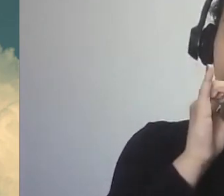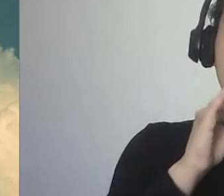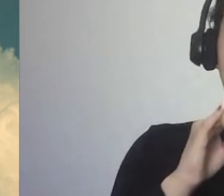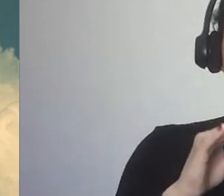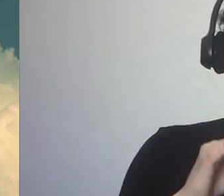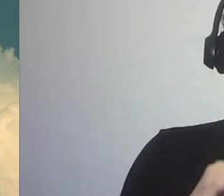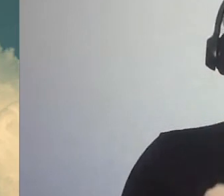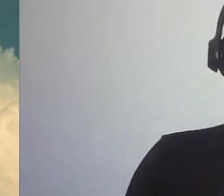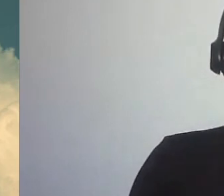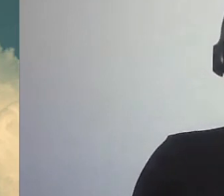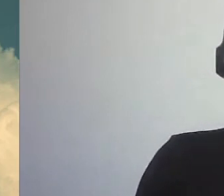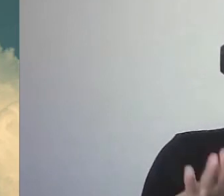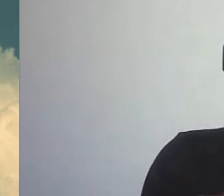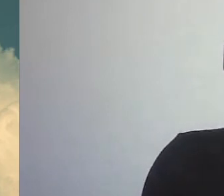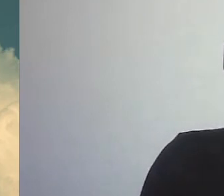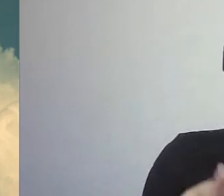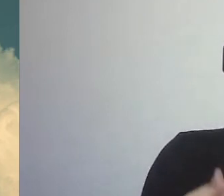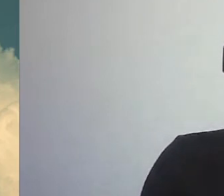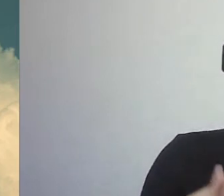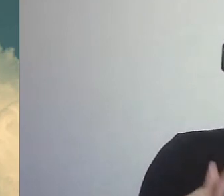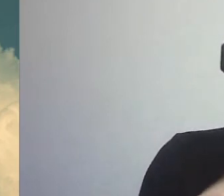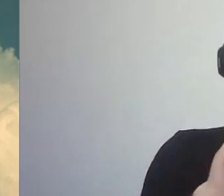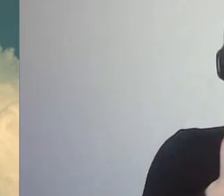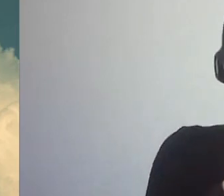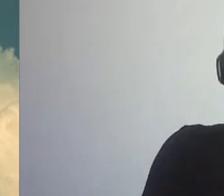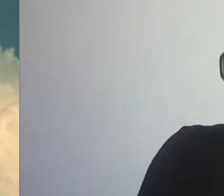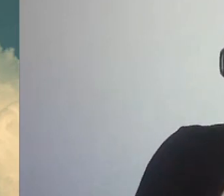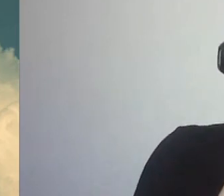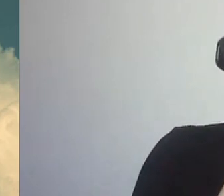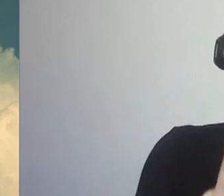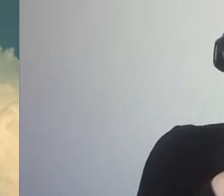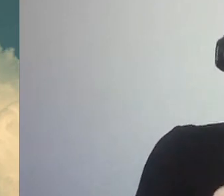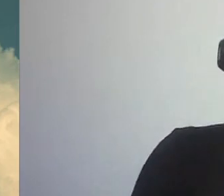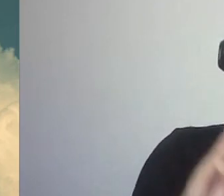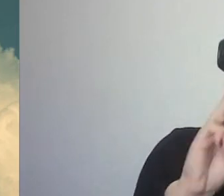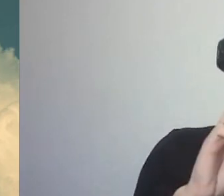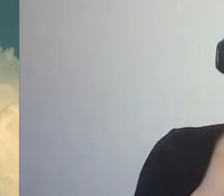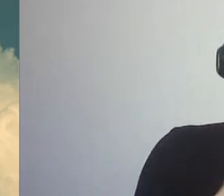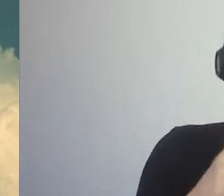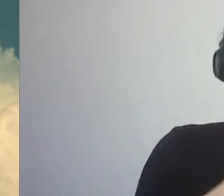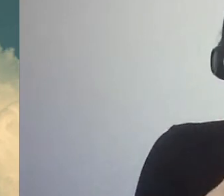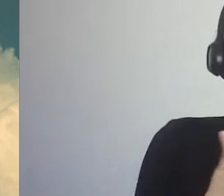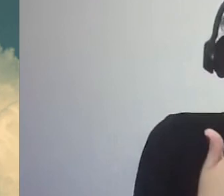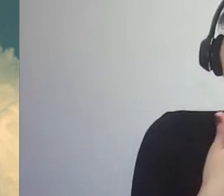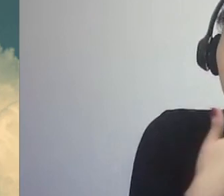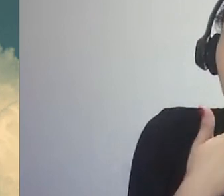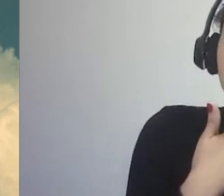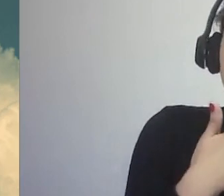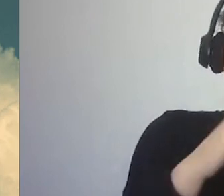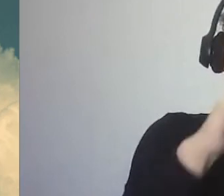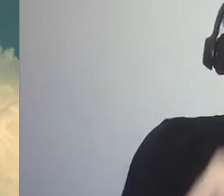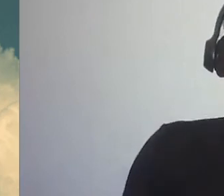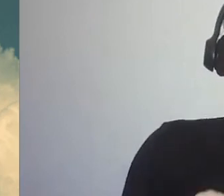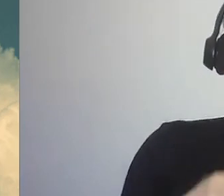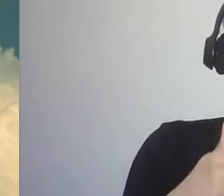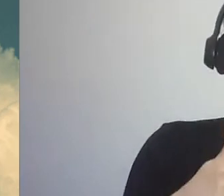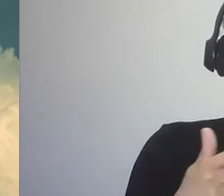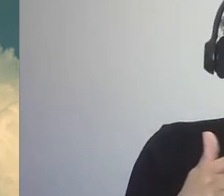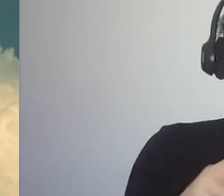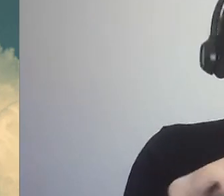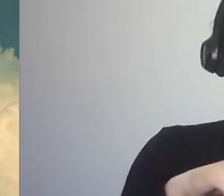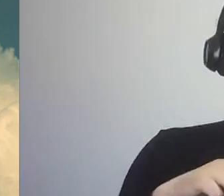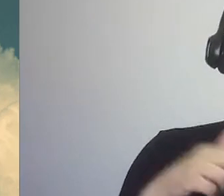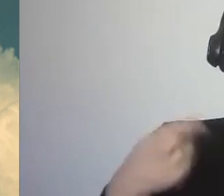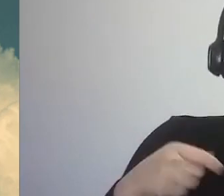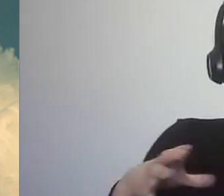Master vai ter pessoas não sobre aviso tá para esse preço aí é o sistema que eventualmente tem uma margem de manobra um pouco